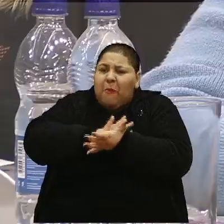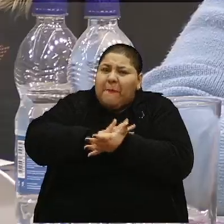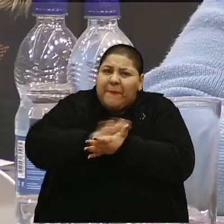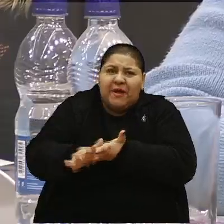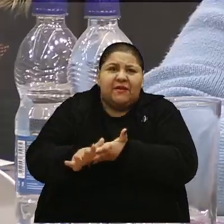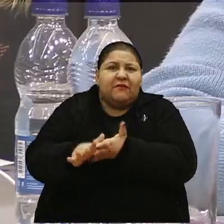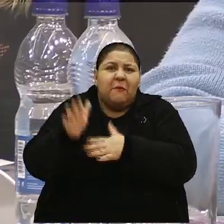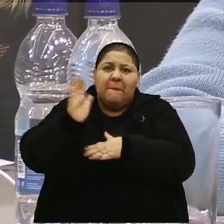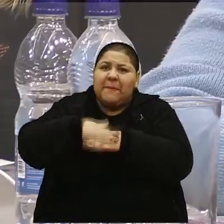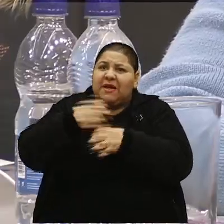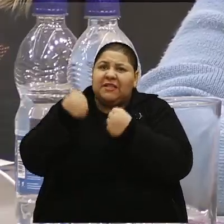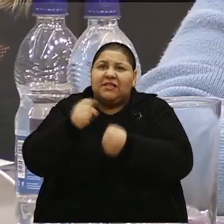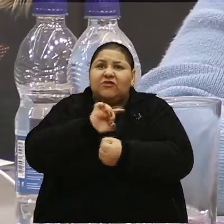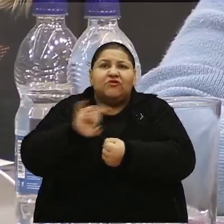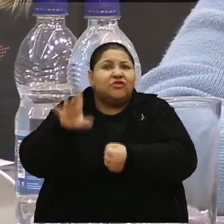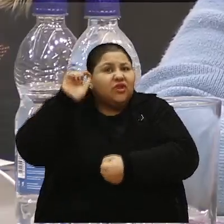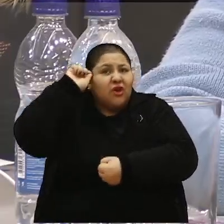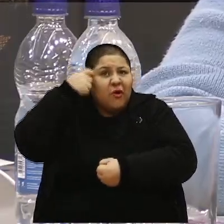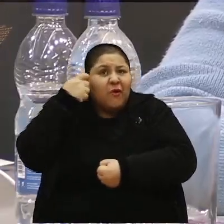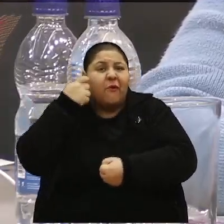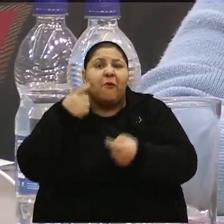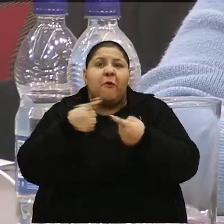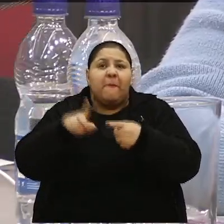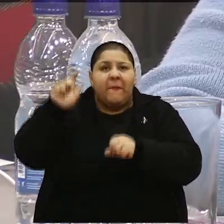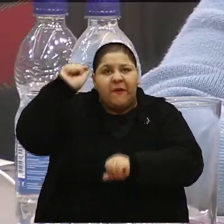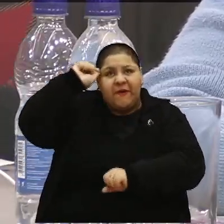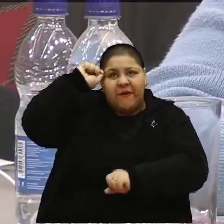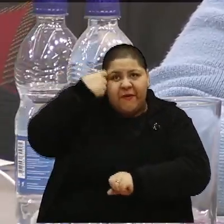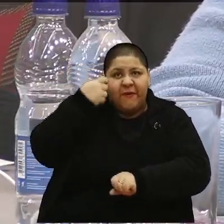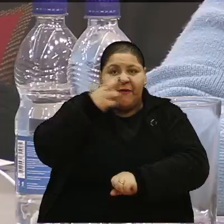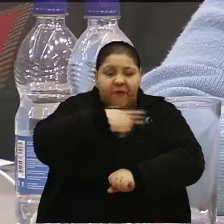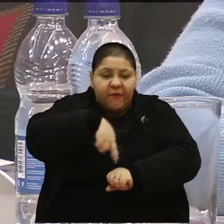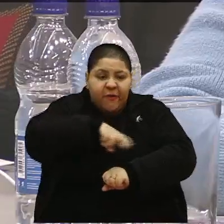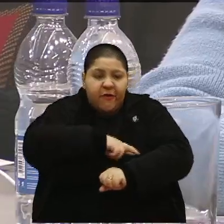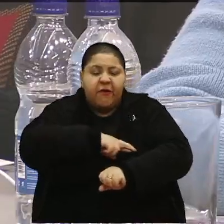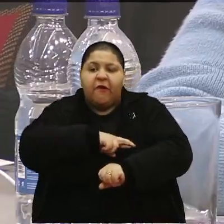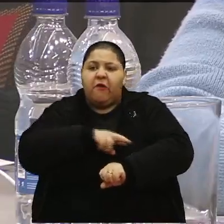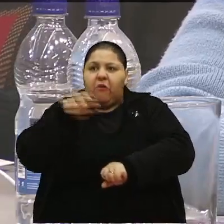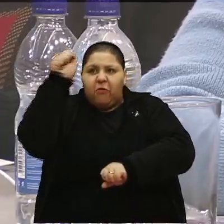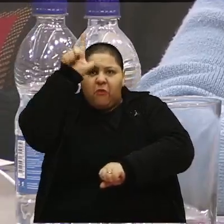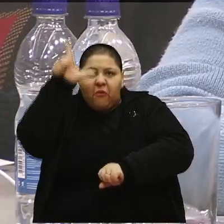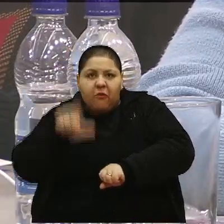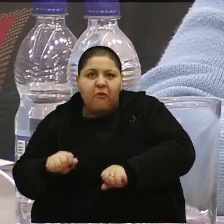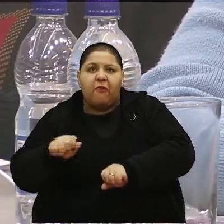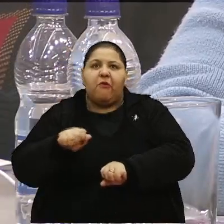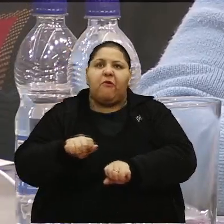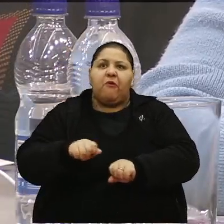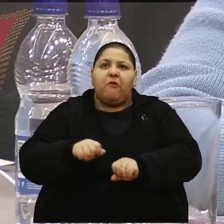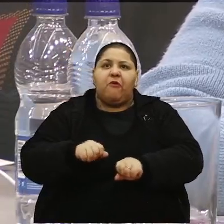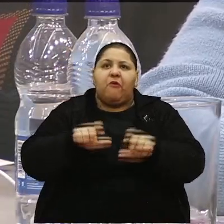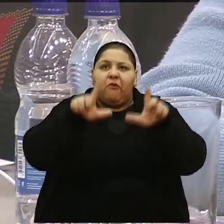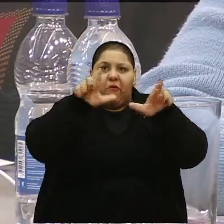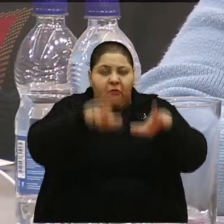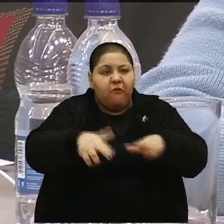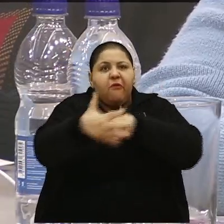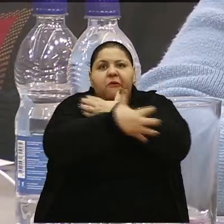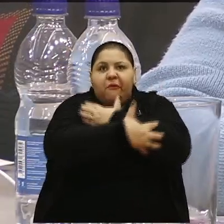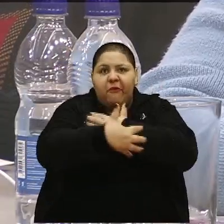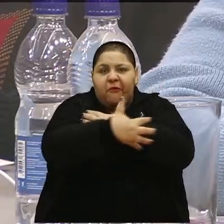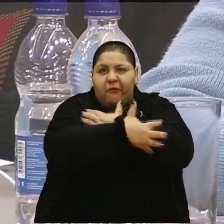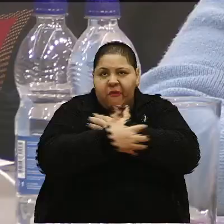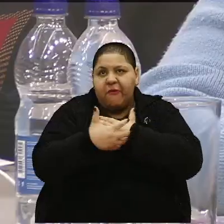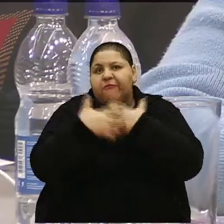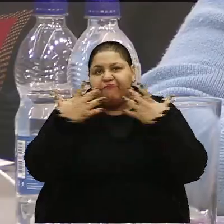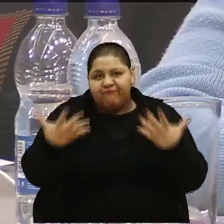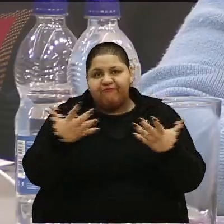Foi o que mais pesou, não foi só o fato de ele ser negro, mas é negro, de uma região periférica e principalmente porque ser, né,